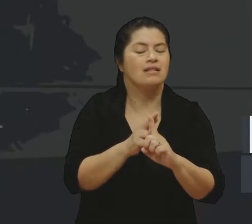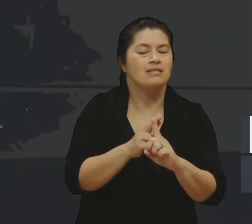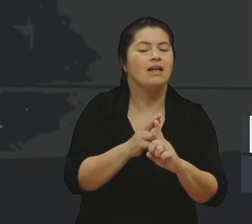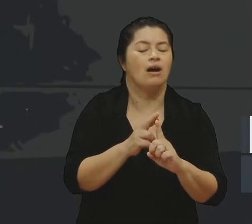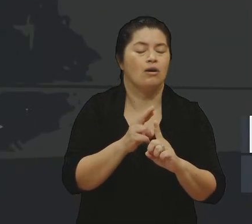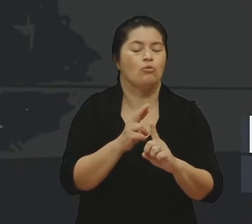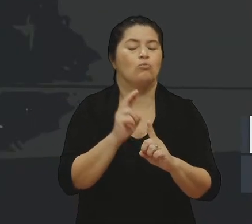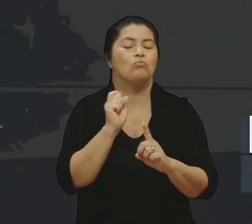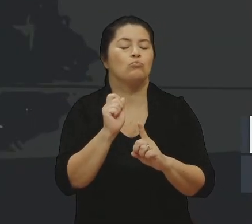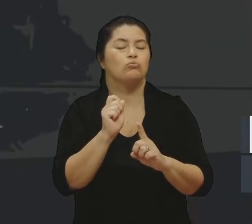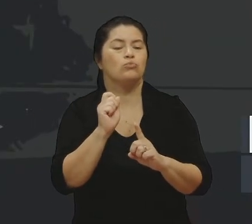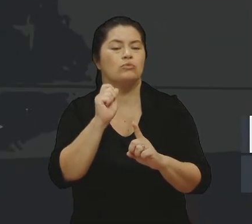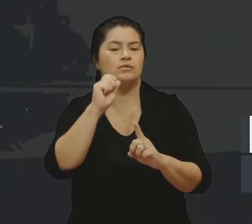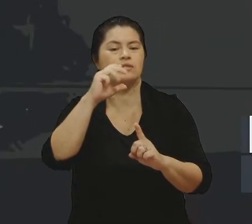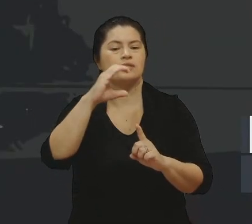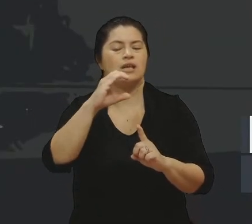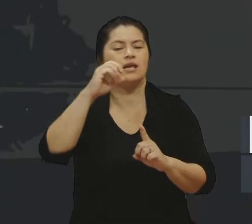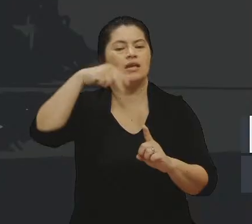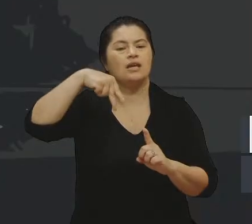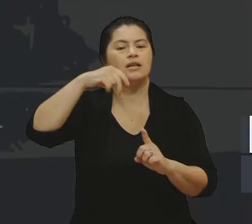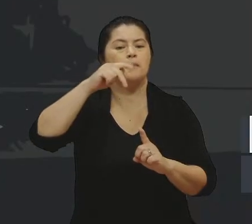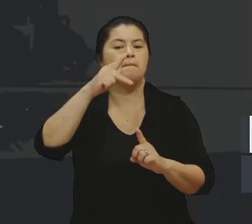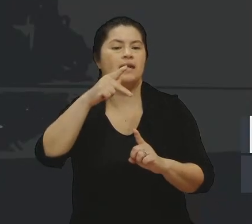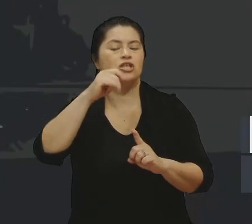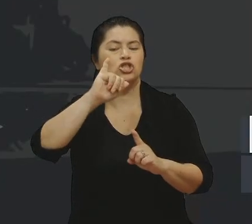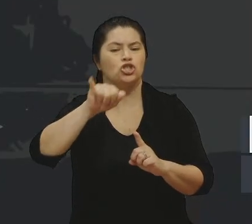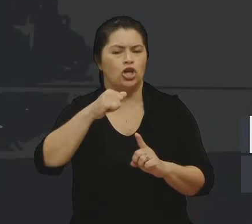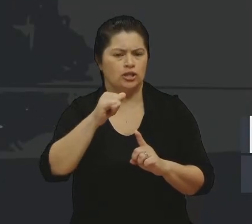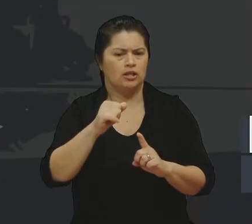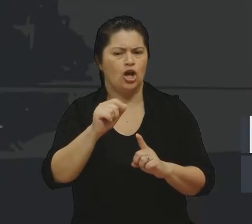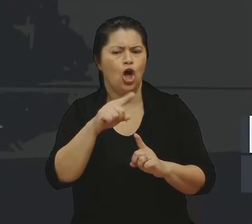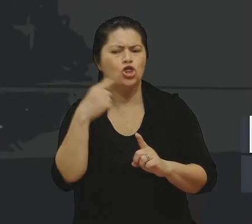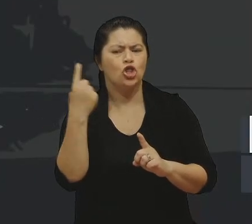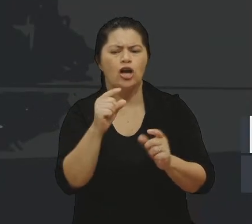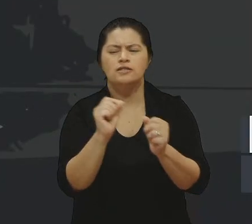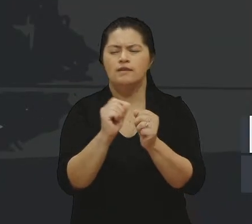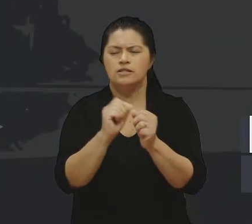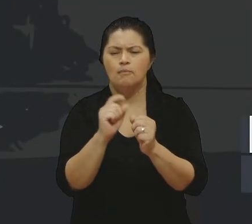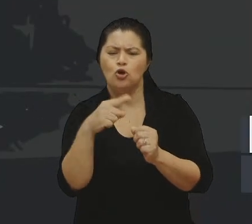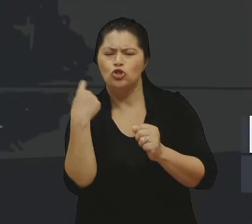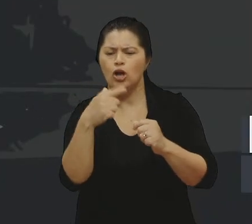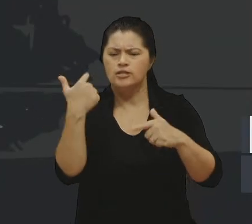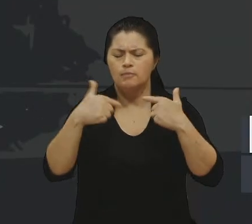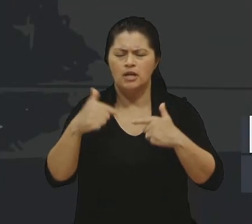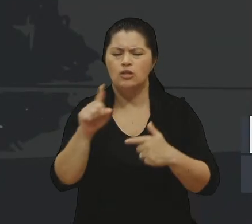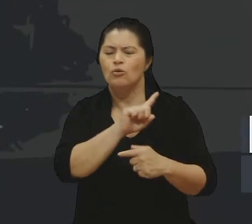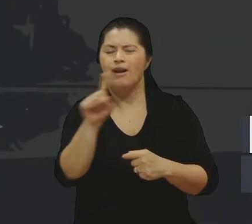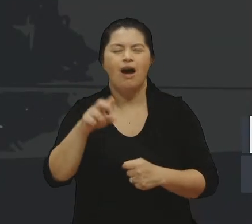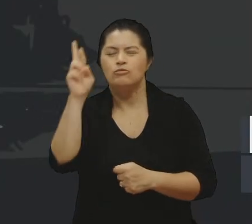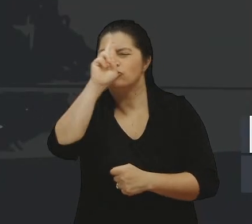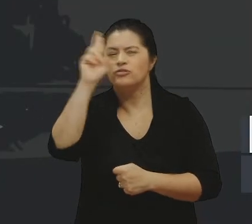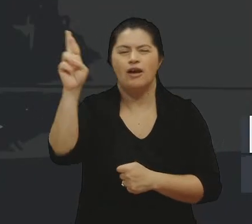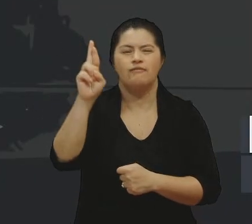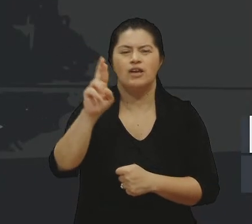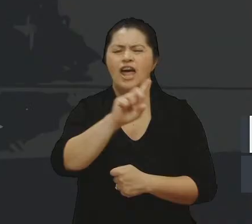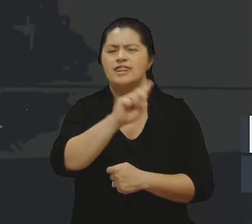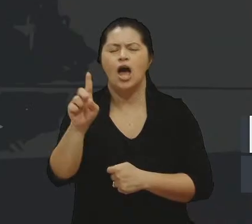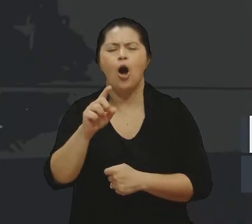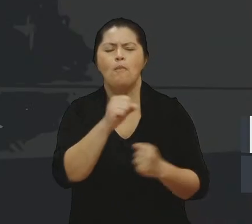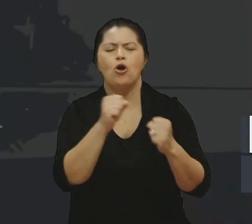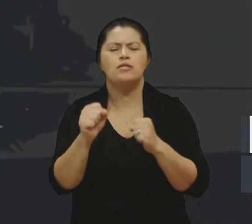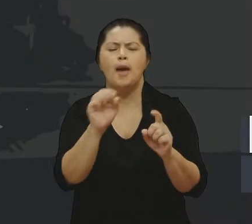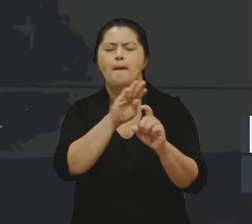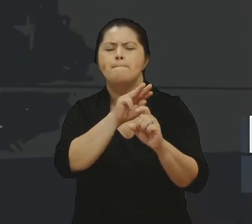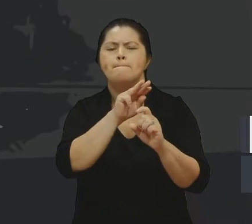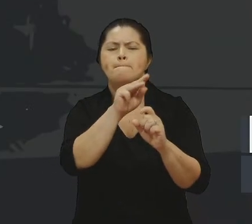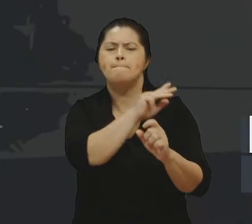perder isso de vista. A responsabilidade é nossa. Quem faz por nós somos nós. Não é o nosso chefe, não é o poder público, não é o